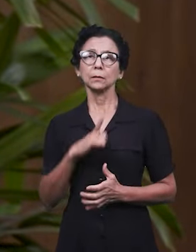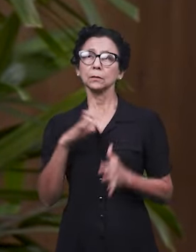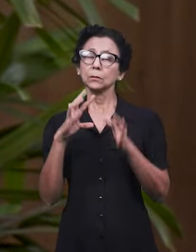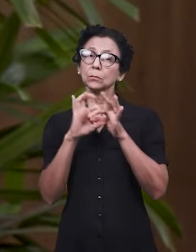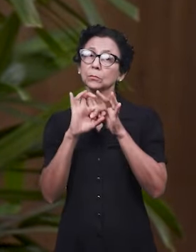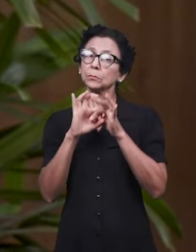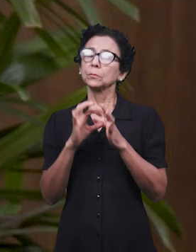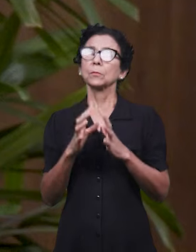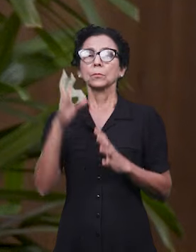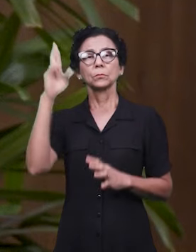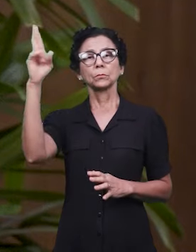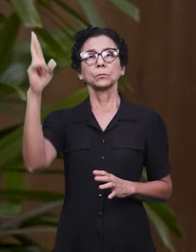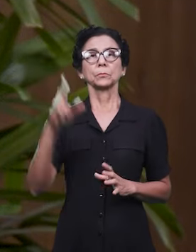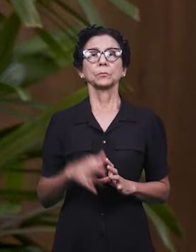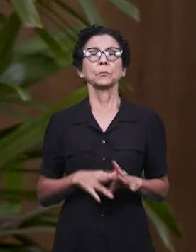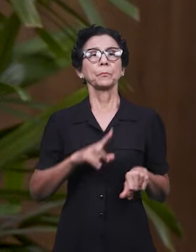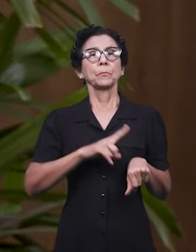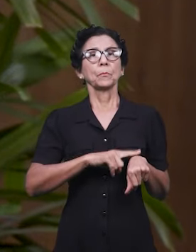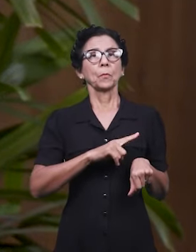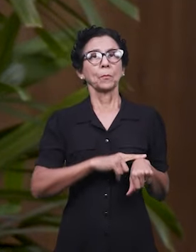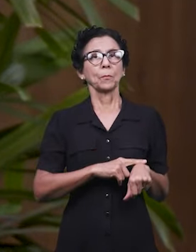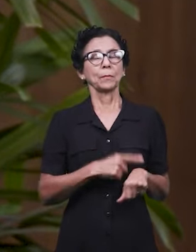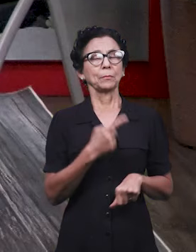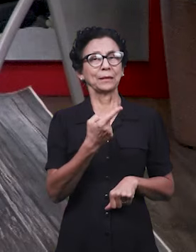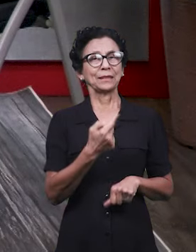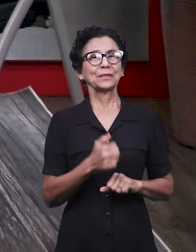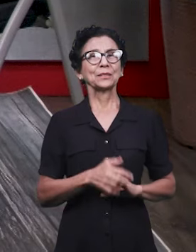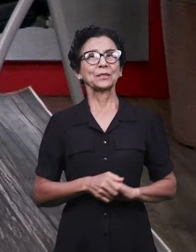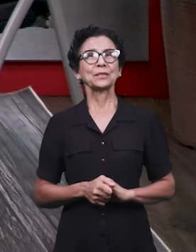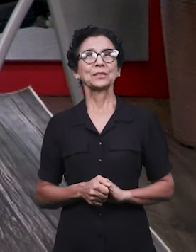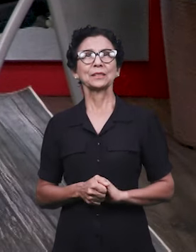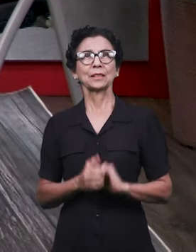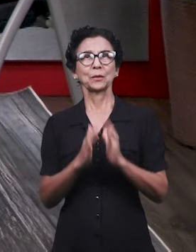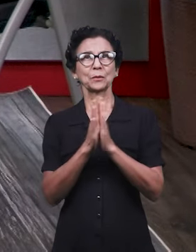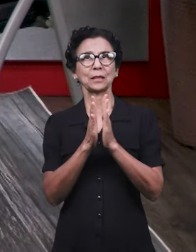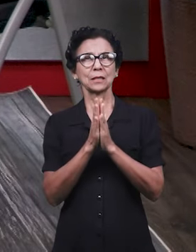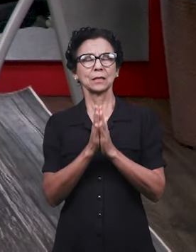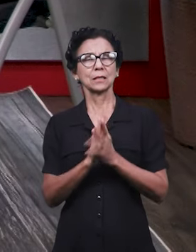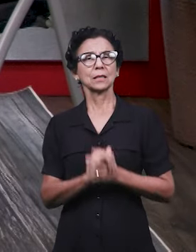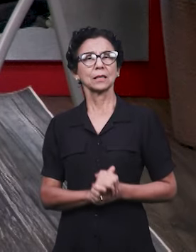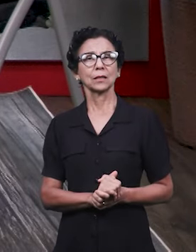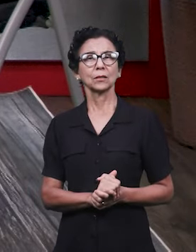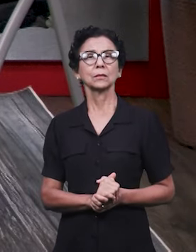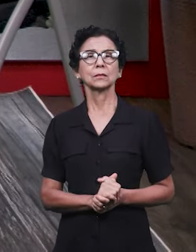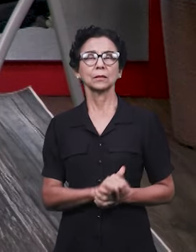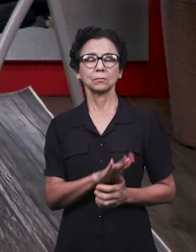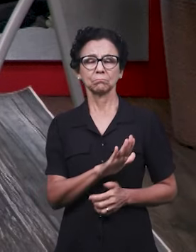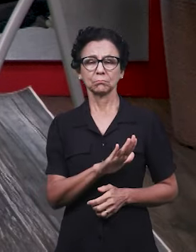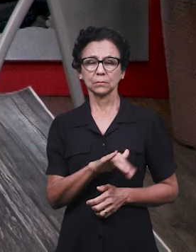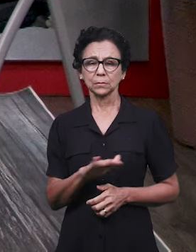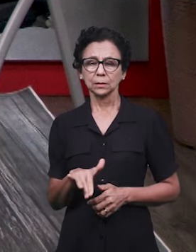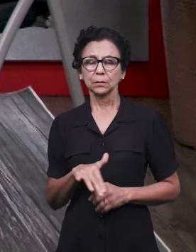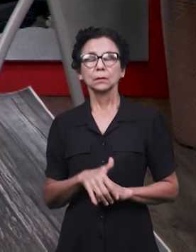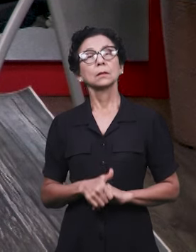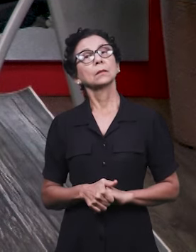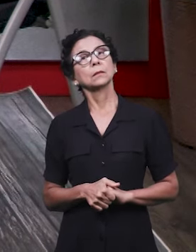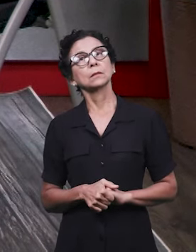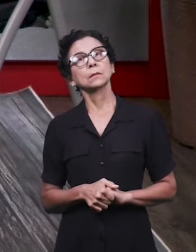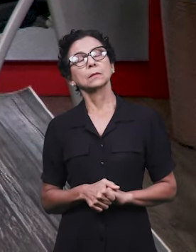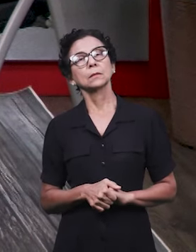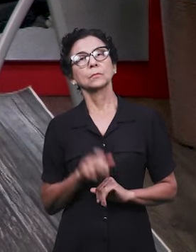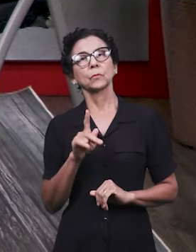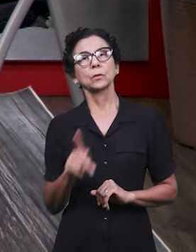E neste momento ali, na hora da oração, é o momento ali que as crianças podem, as professoras podem, não é,